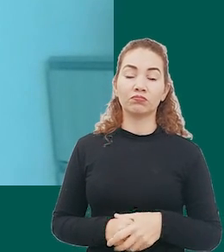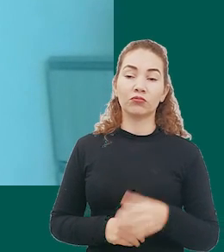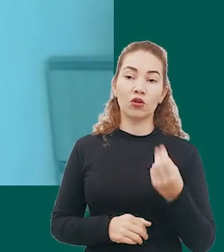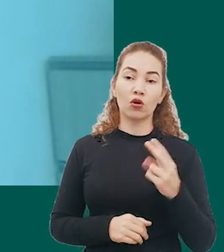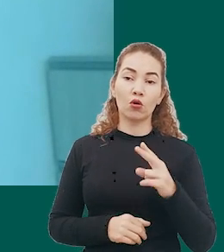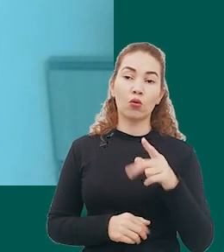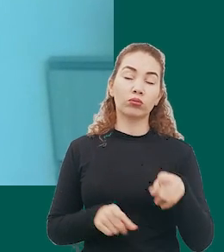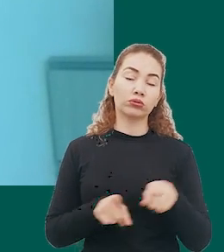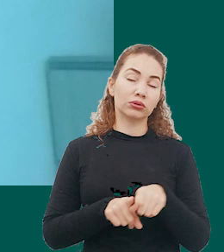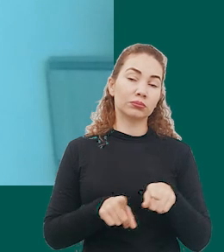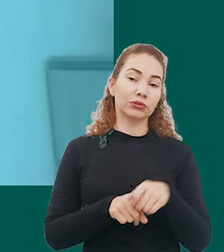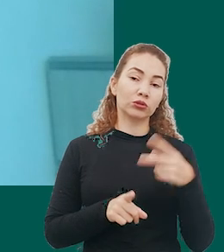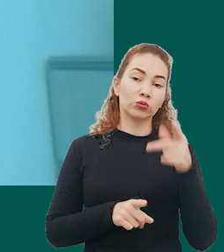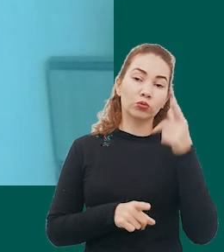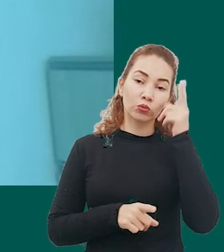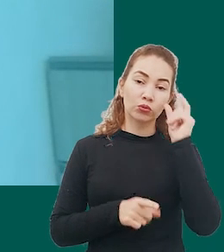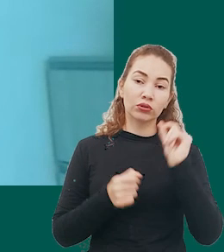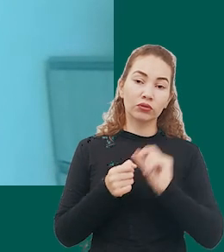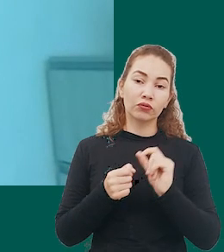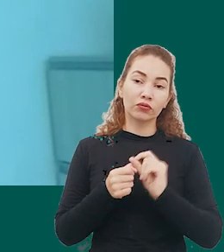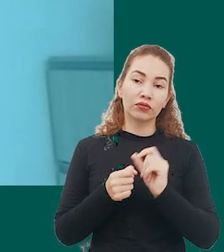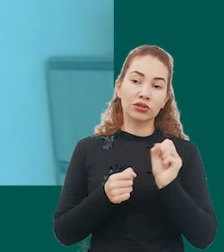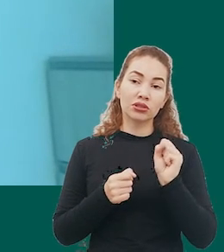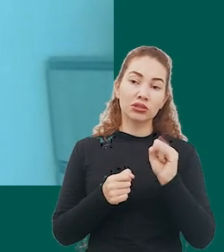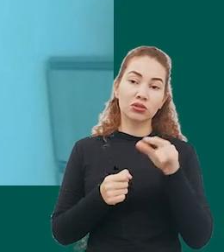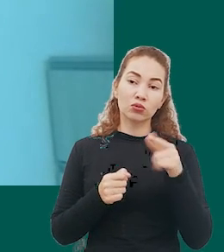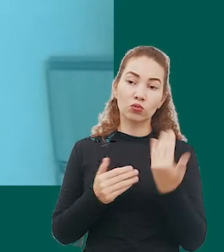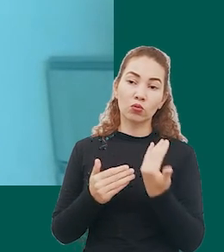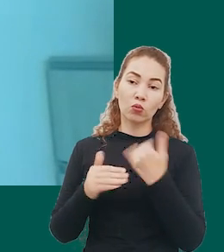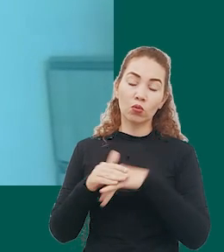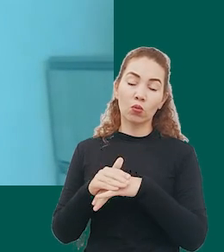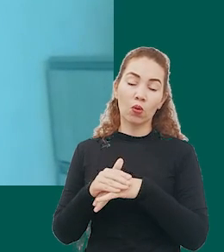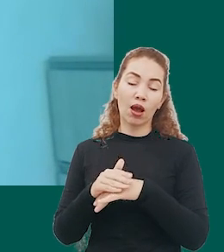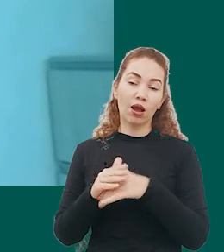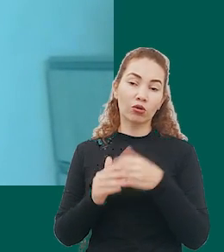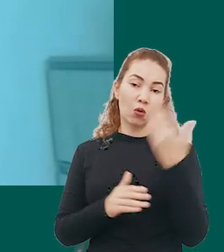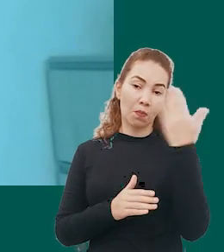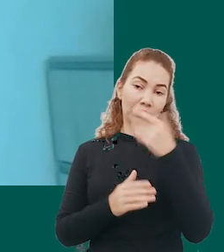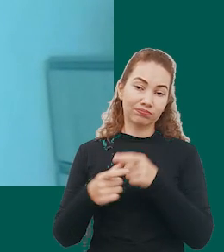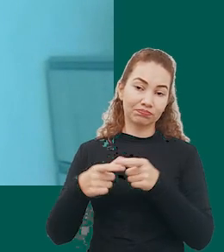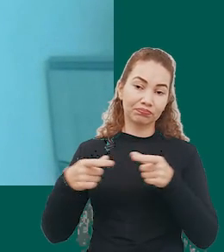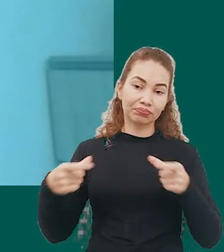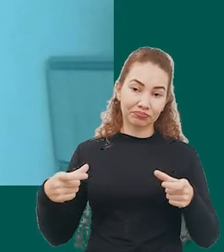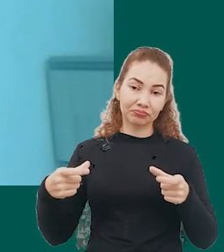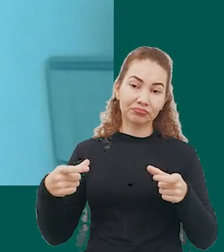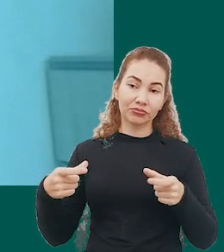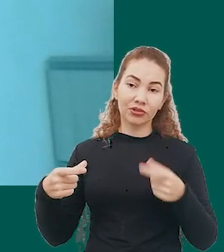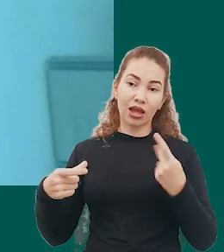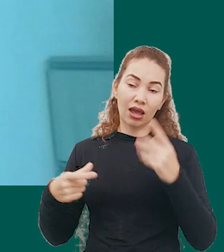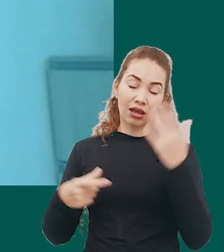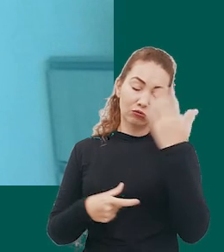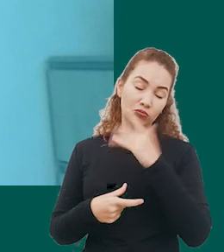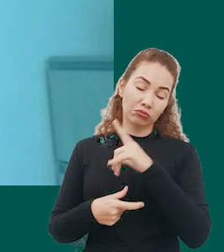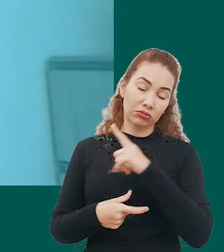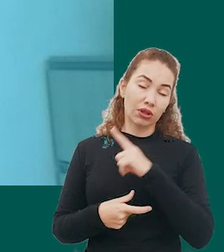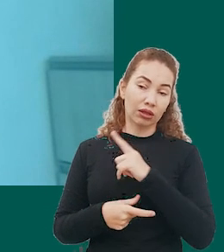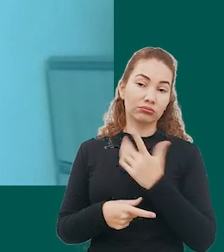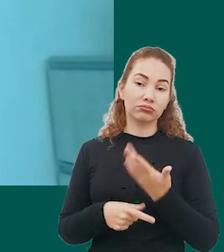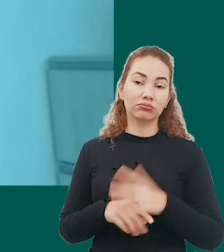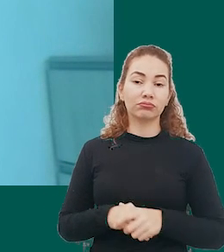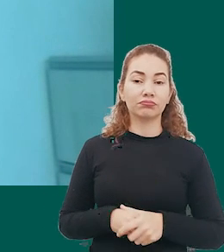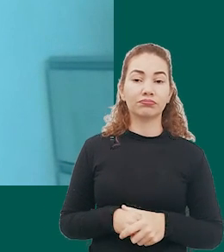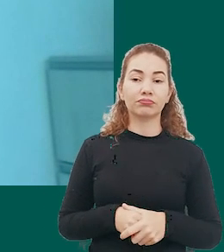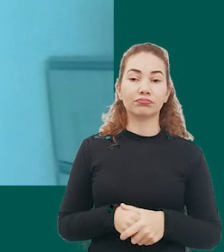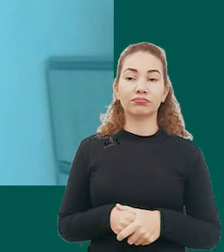Outra possibilidade é tu, não sei se tu guardou teus comprovantes, enfim, né? Daí tu tem a comprovação.